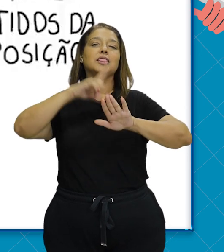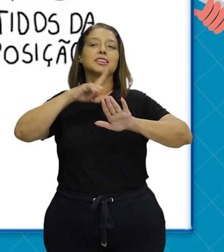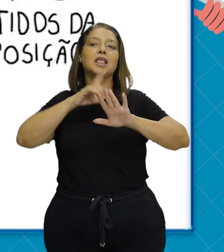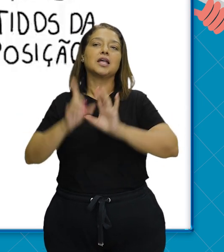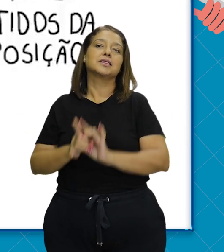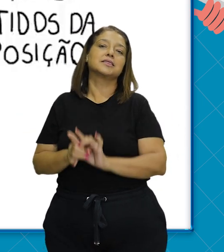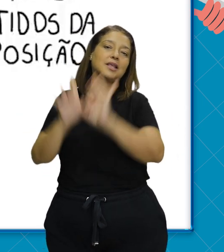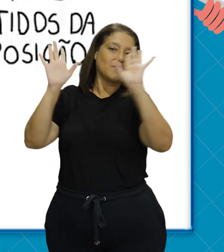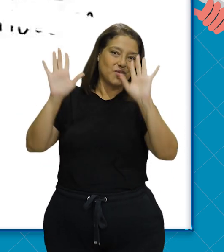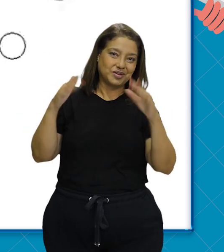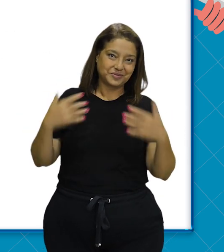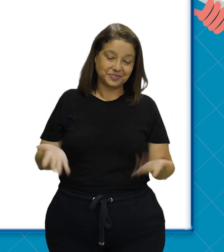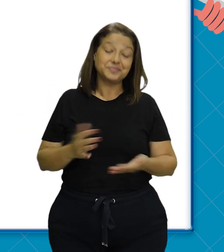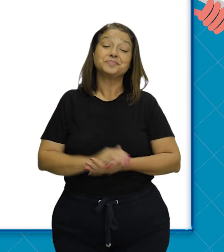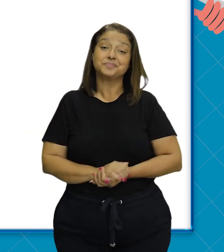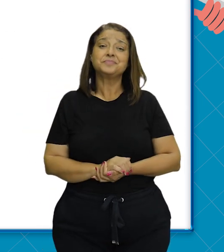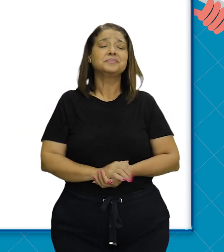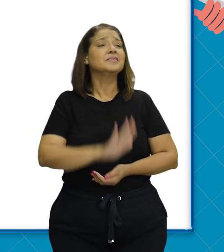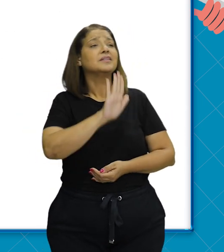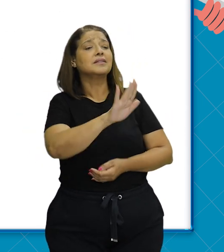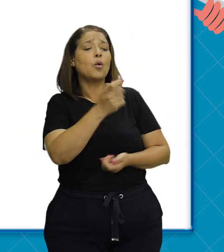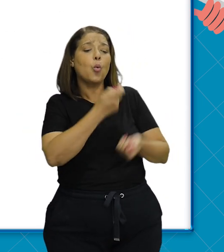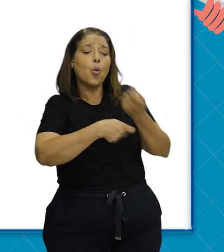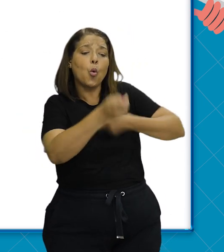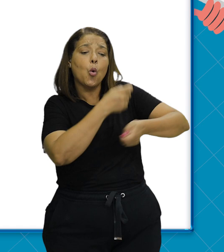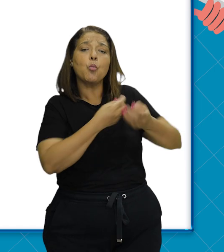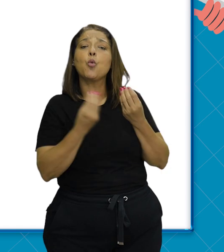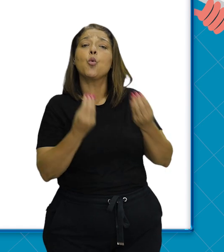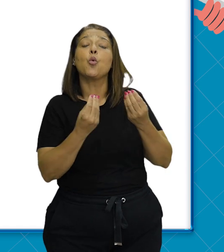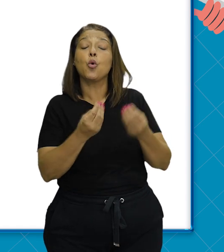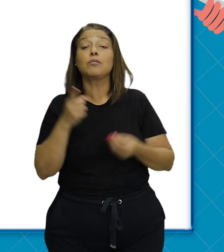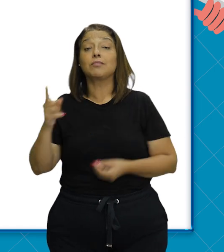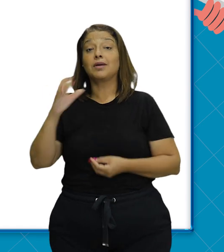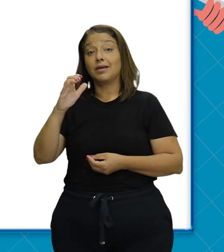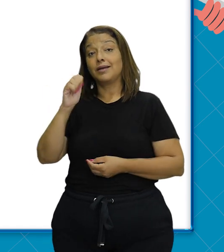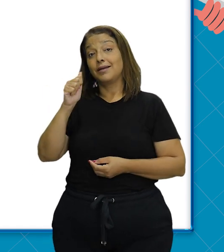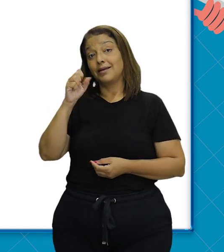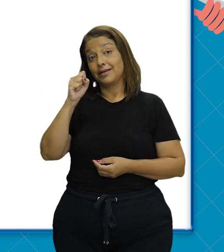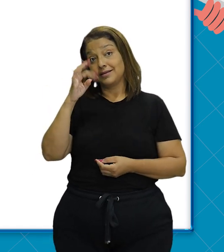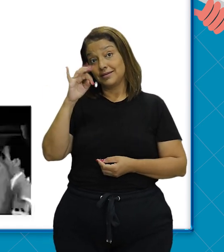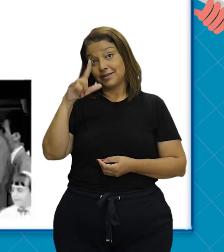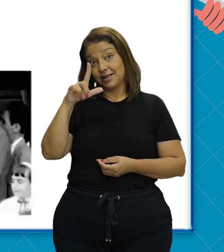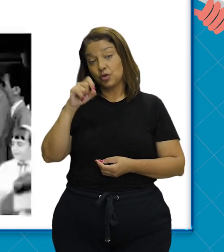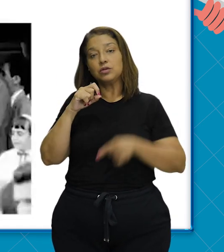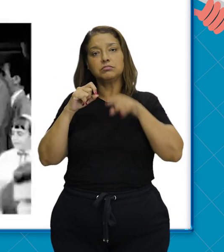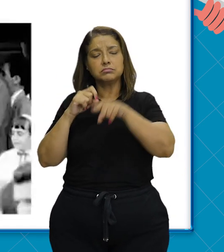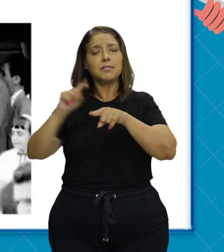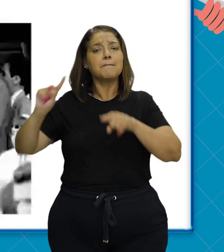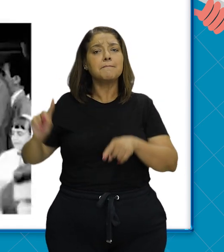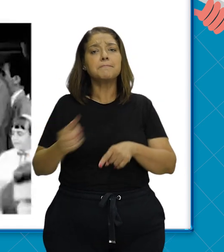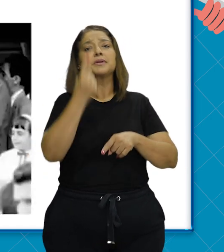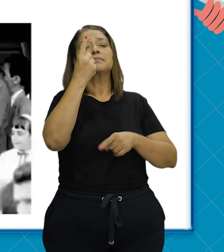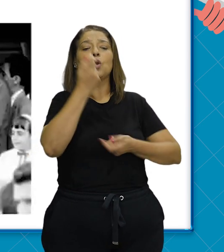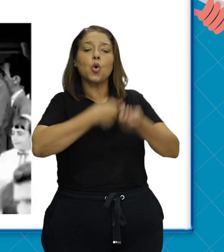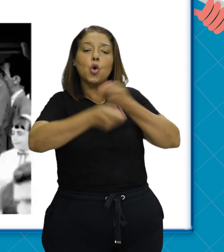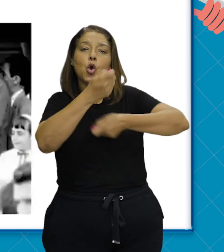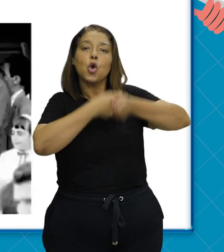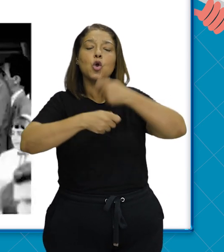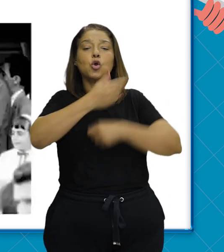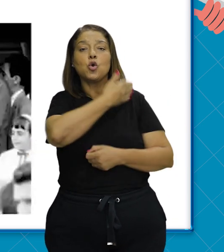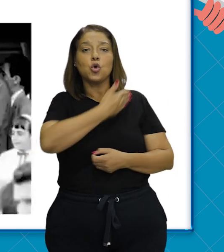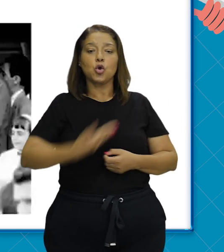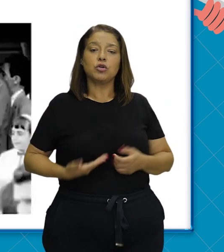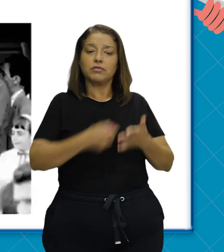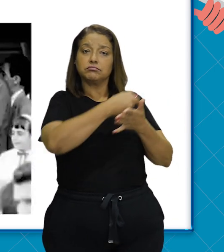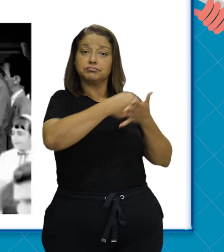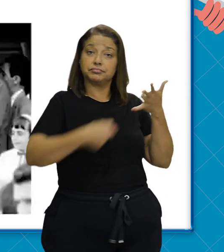democracia. Tá, mas e a economia? Castelo Branco deu frente ao Programa de Ação Econômica do Governo, o PAEG, com